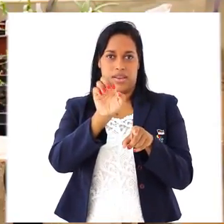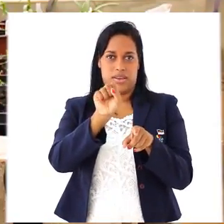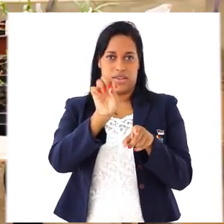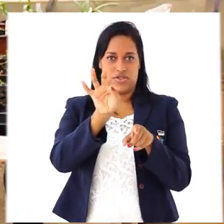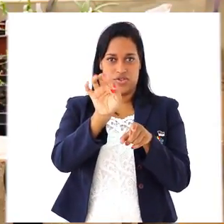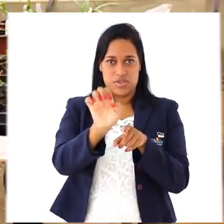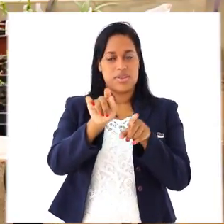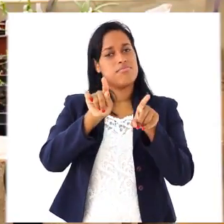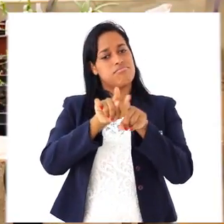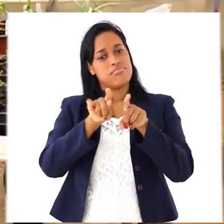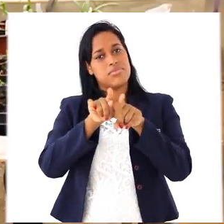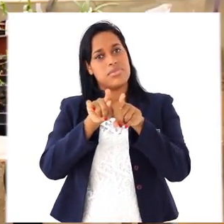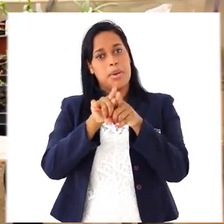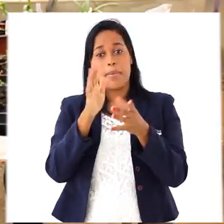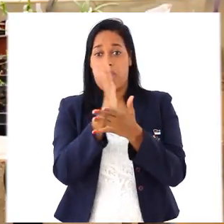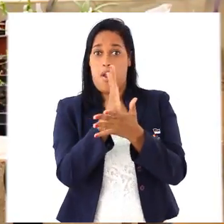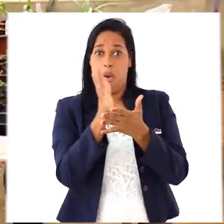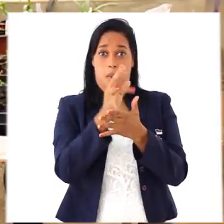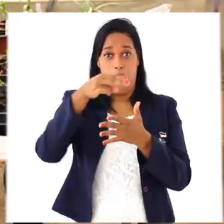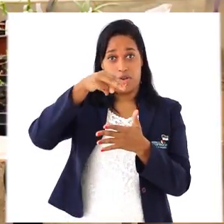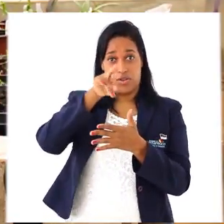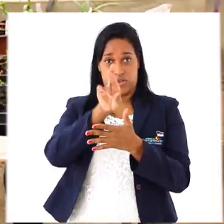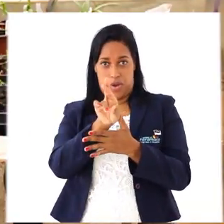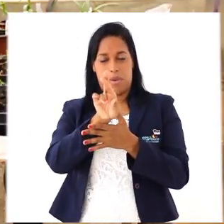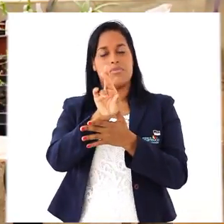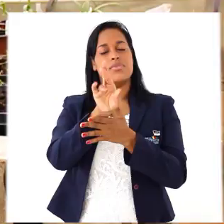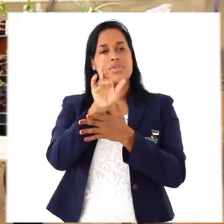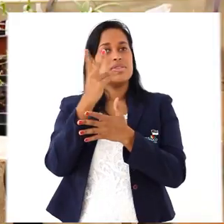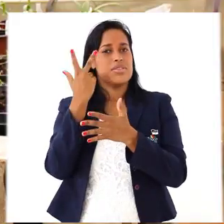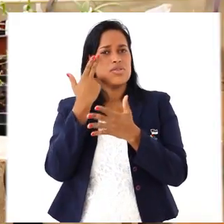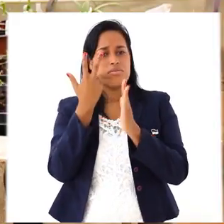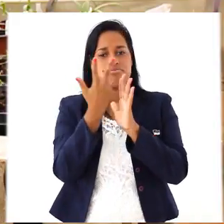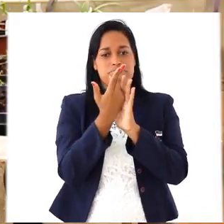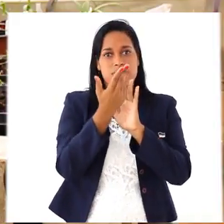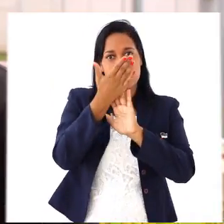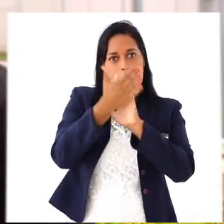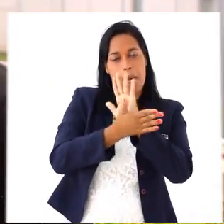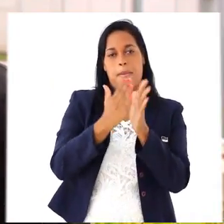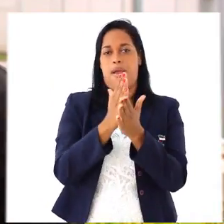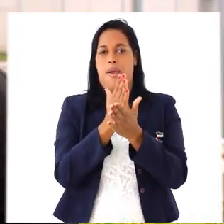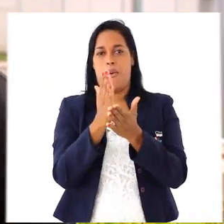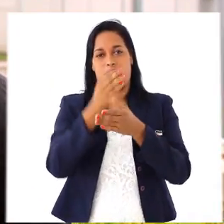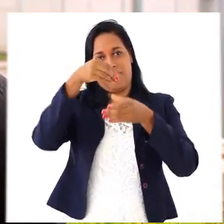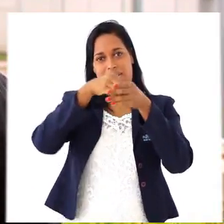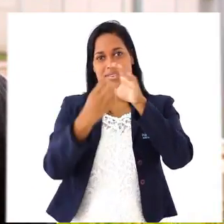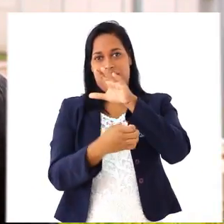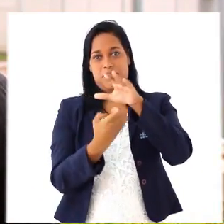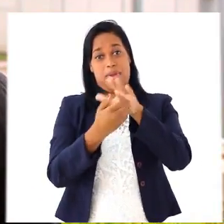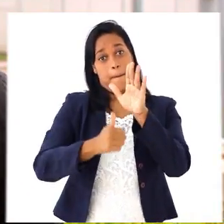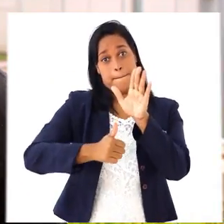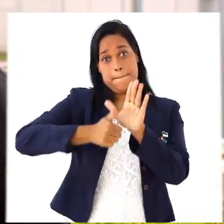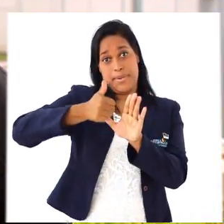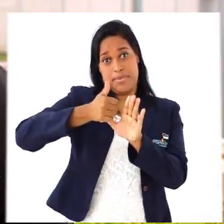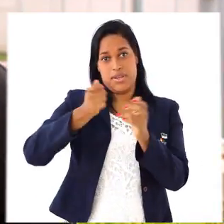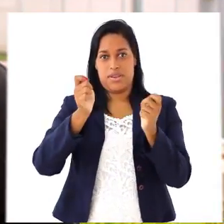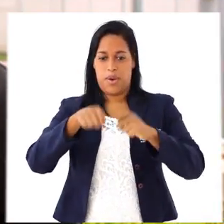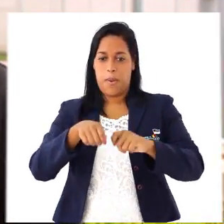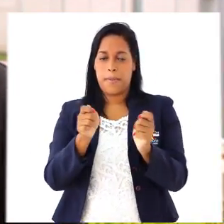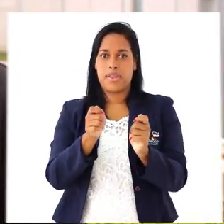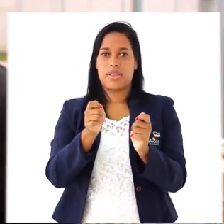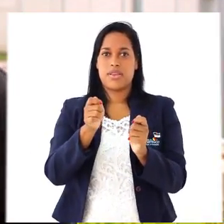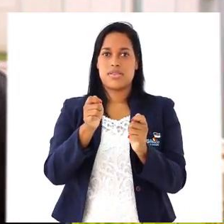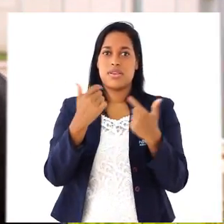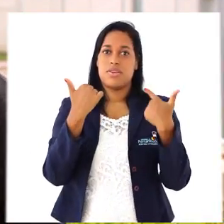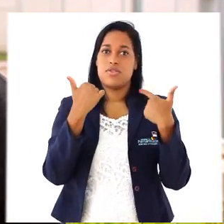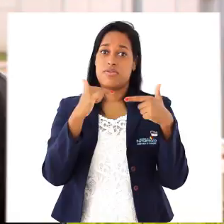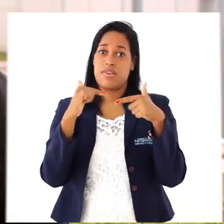vez mais, porque as normas estão exigindo das empresas esse tipo de aplicação. Na primeira competência, a gente